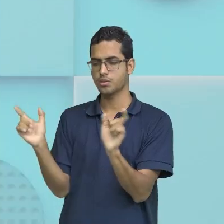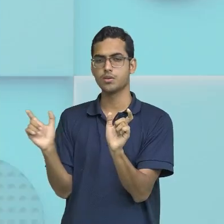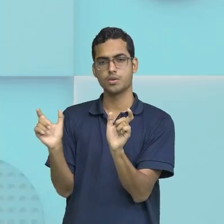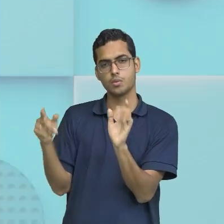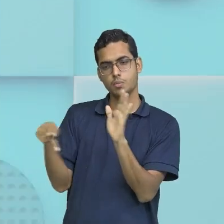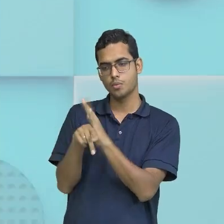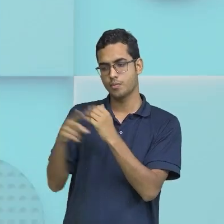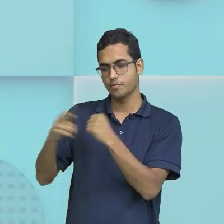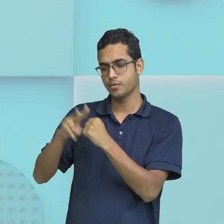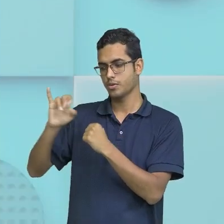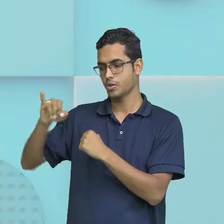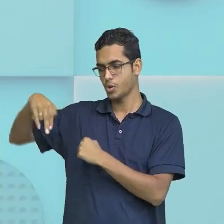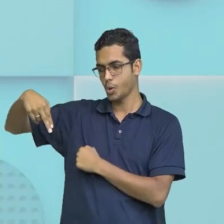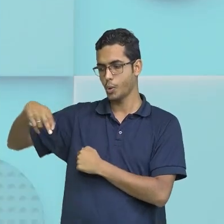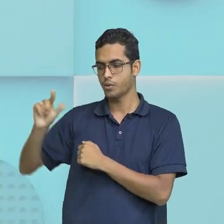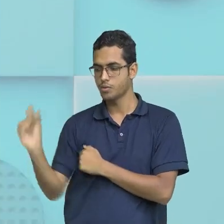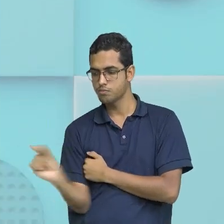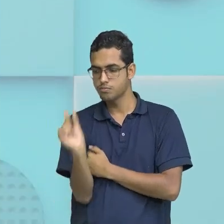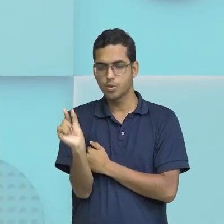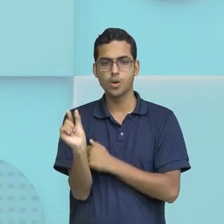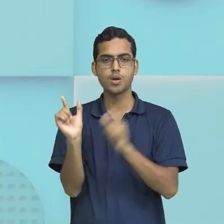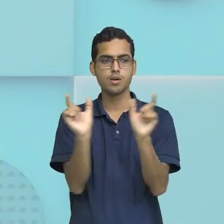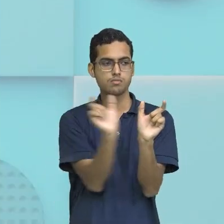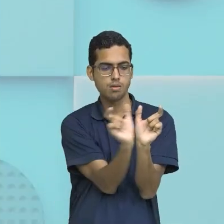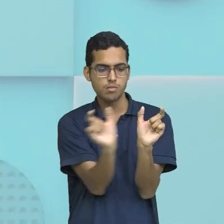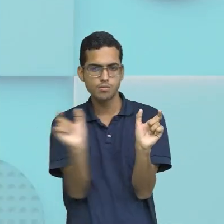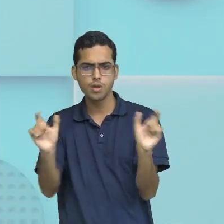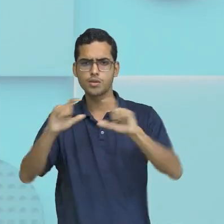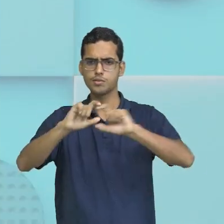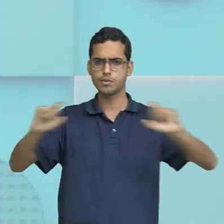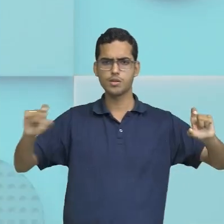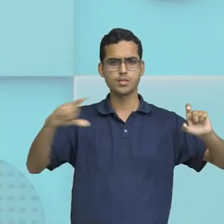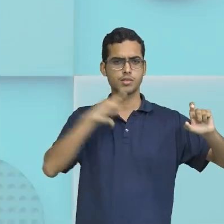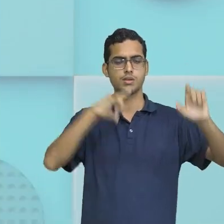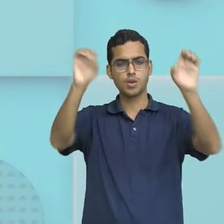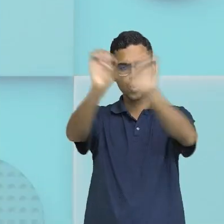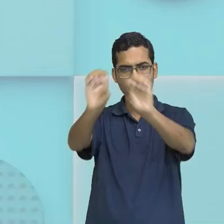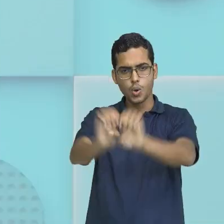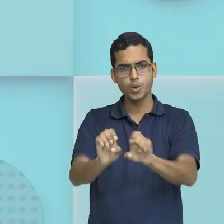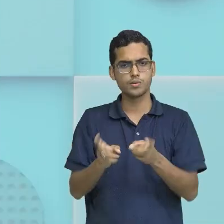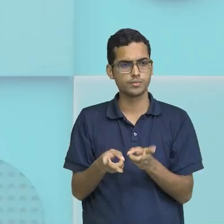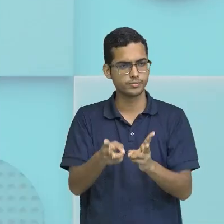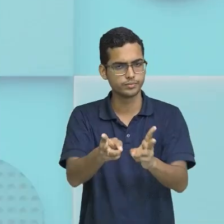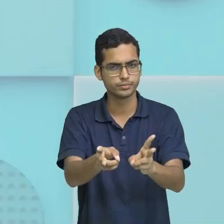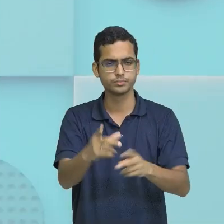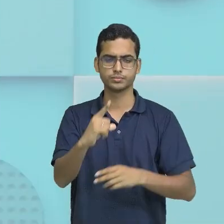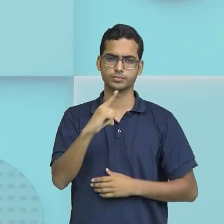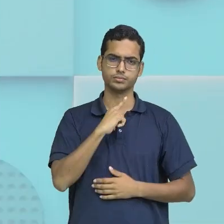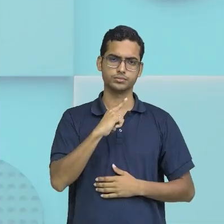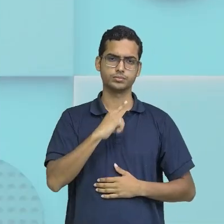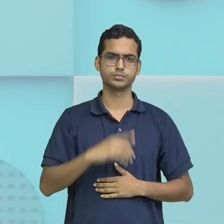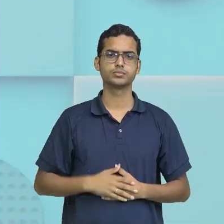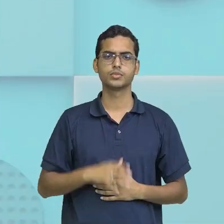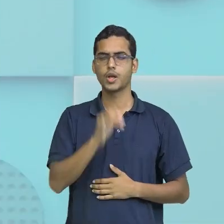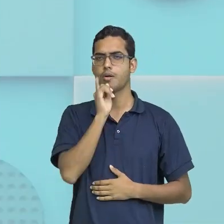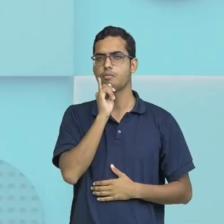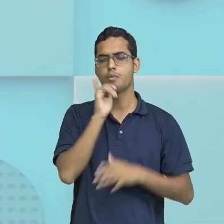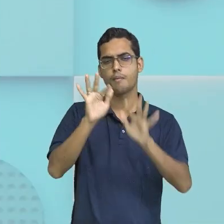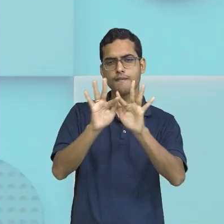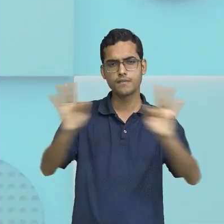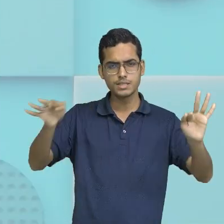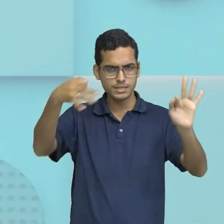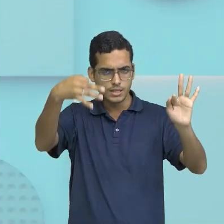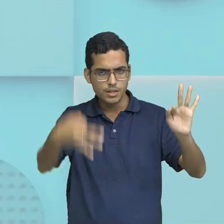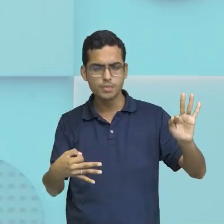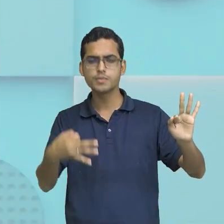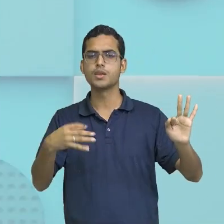tá certo? Então, a estrutura do past continuous será sempre, eu vou ter ali, se for uma frase afirmativa, né?